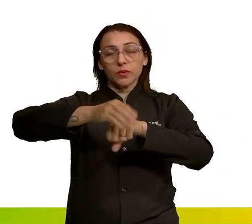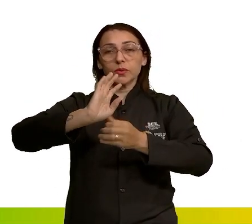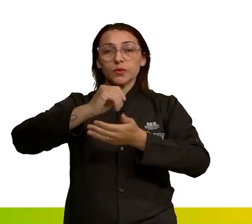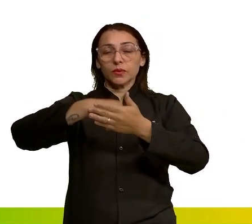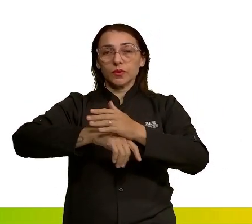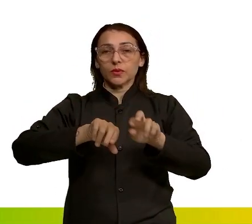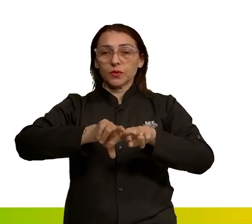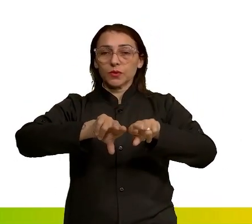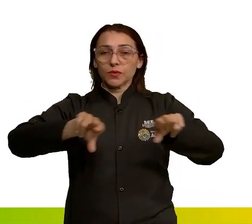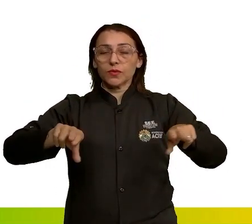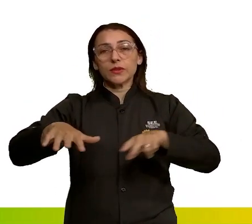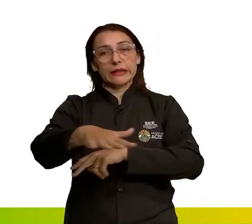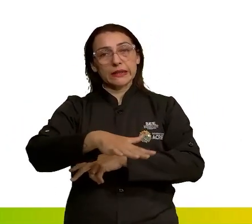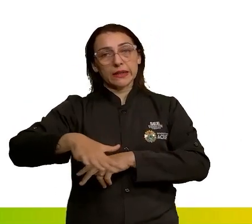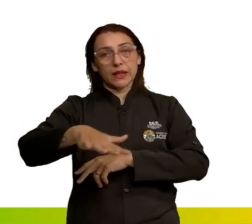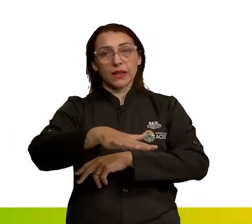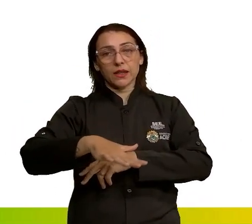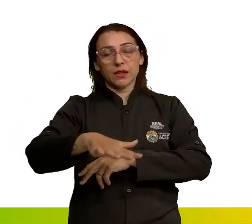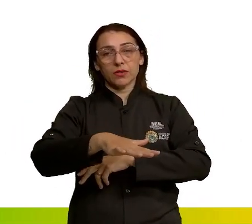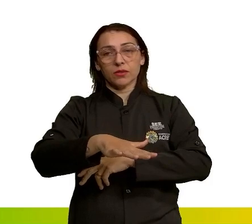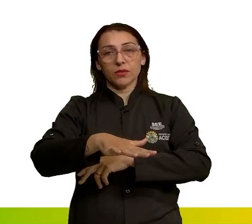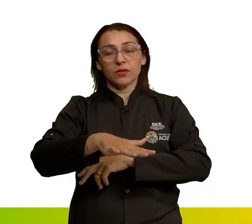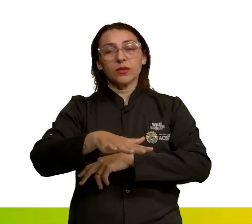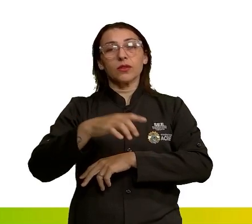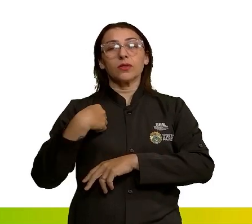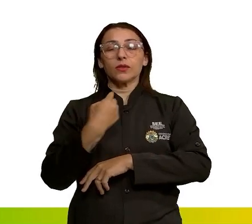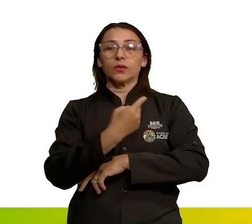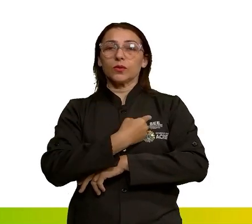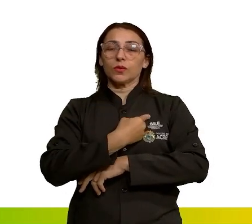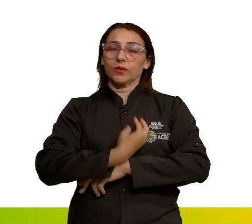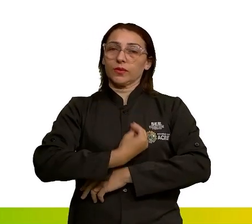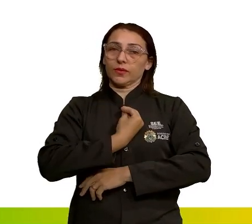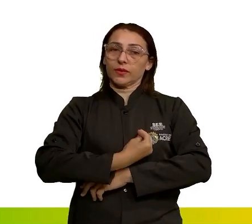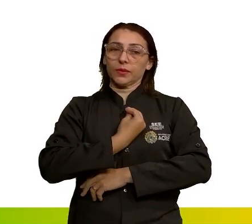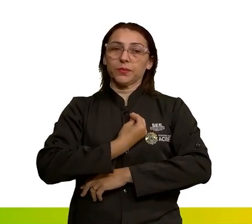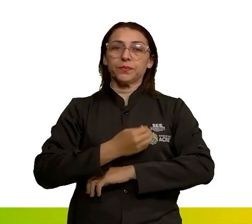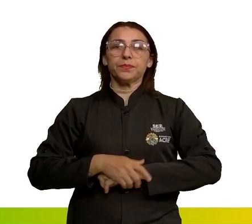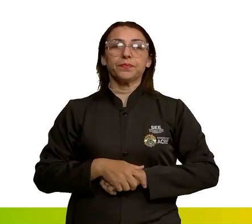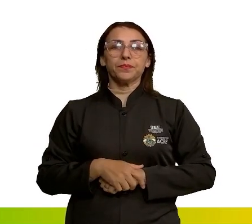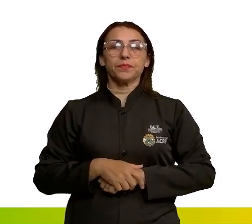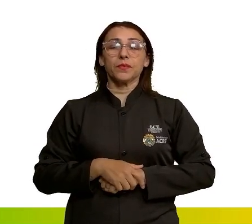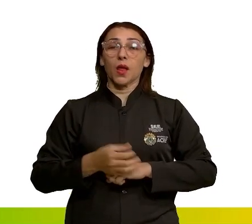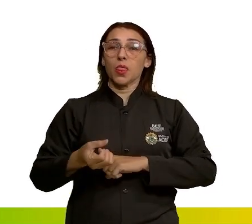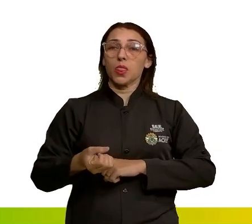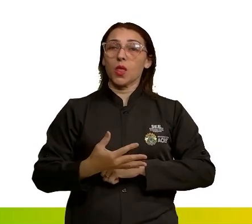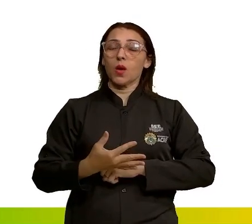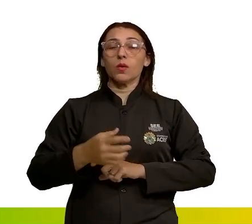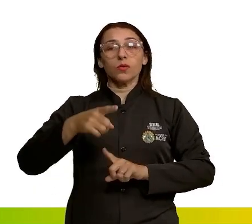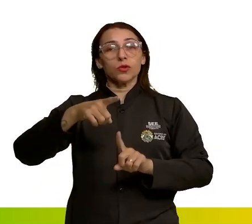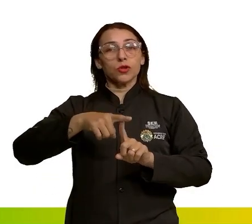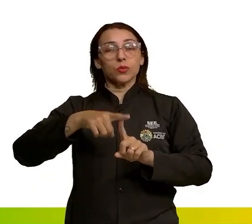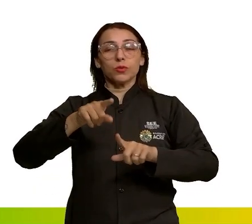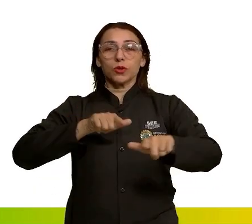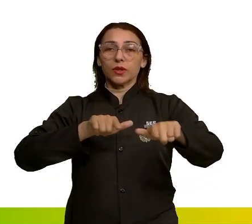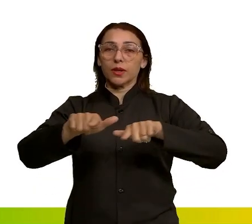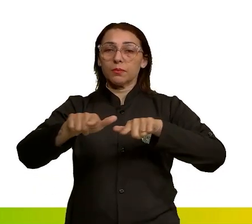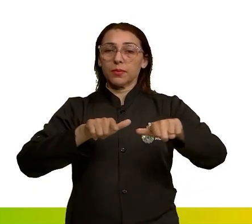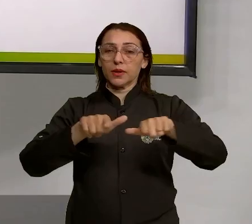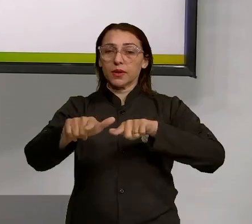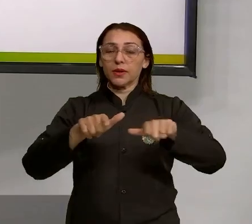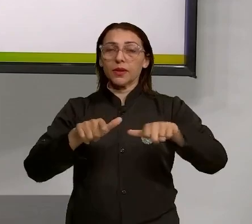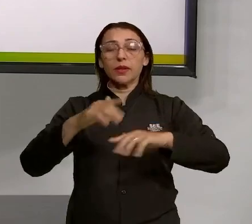em diversas outras áreas da nossa existência. Novas formas de trabalho. Então,